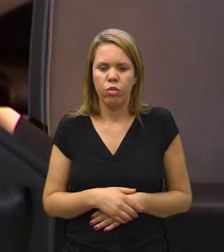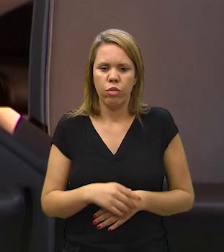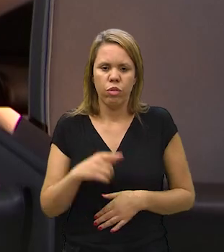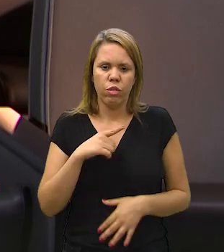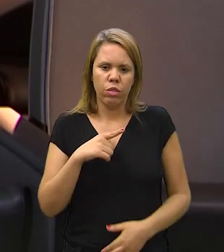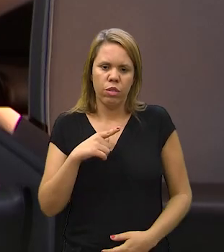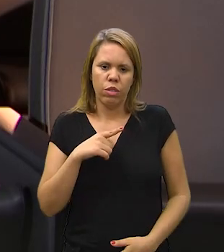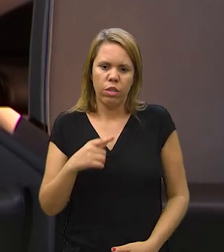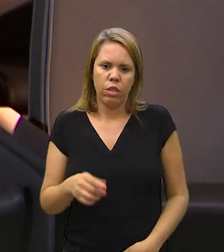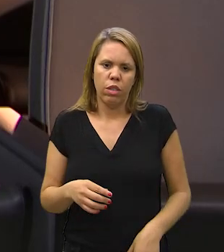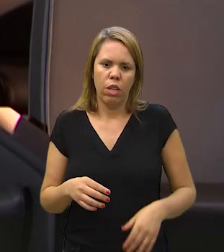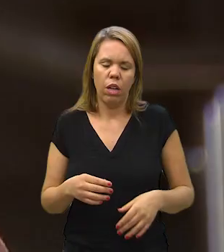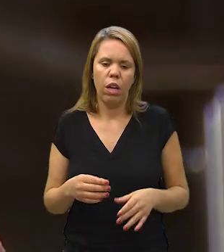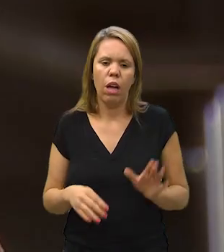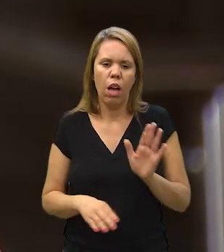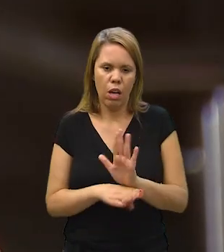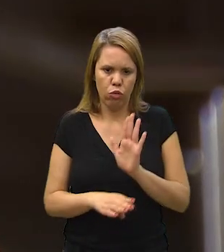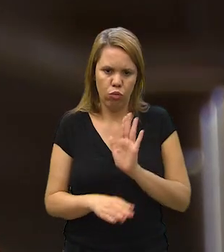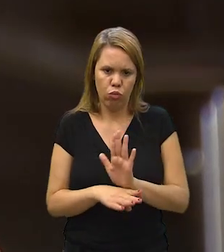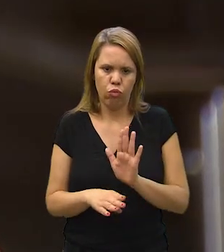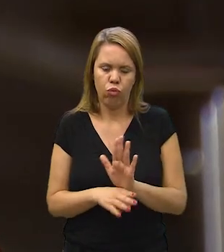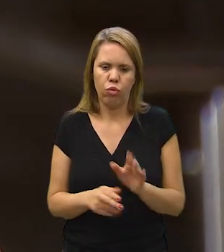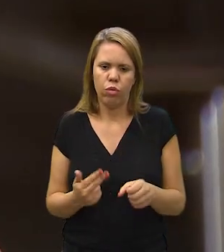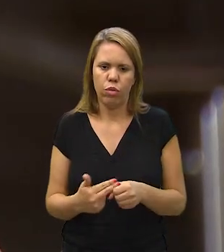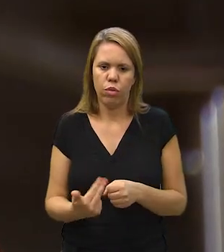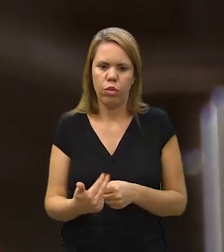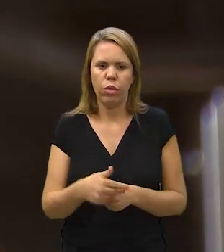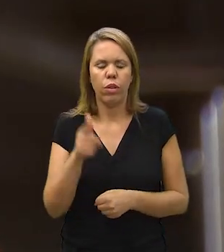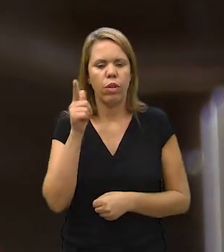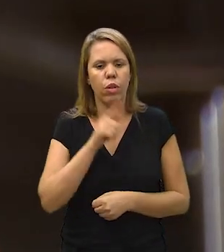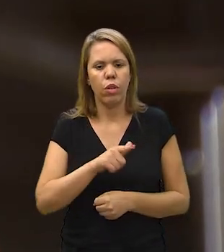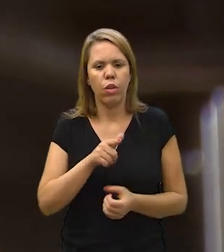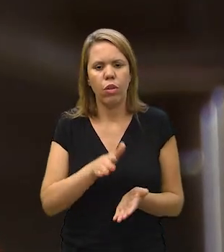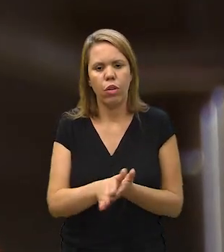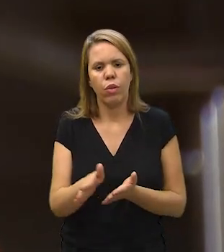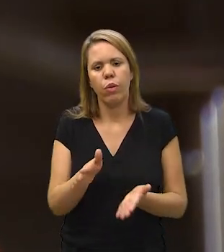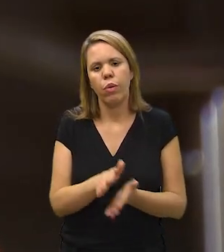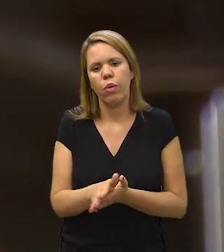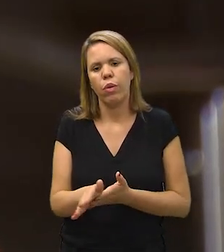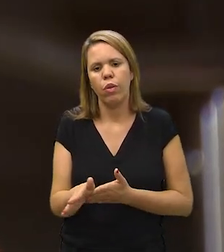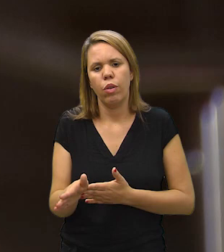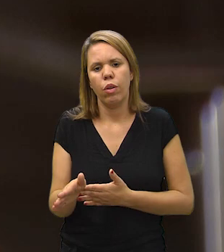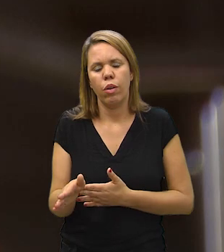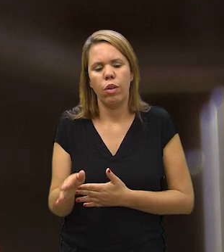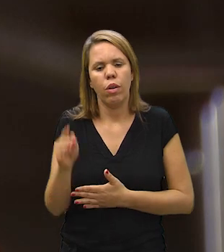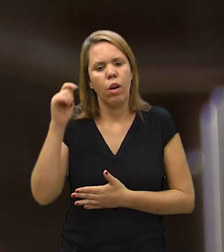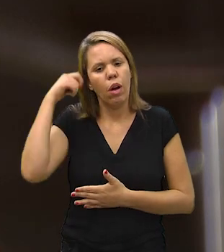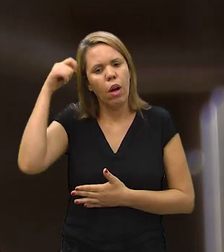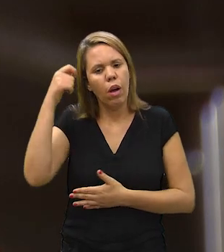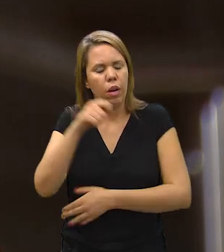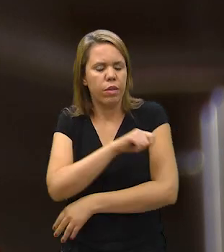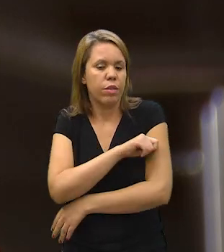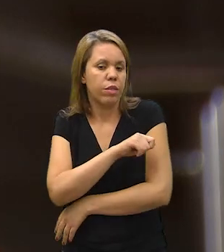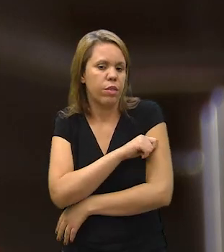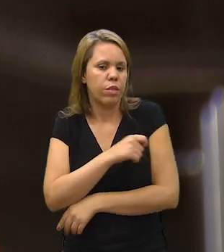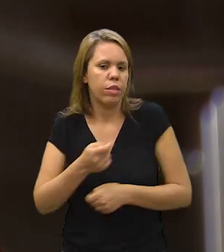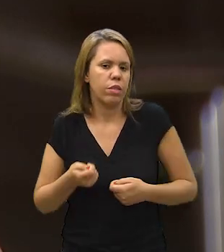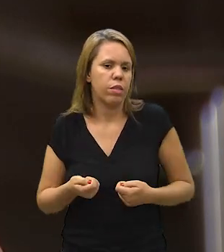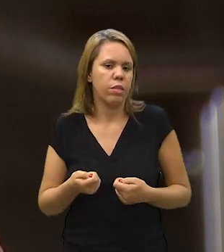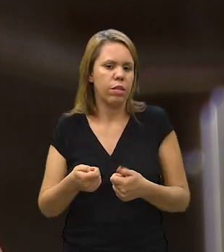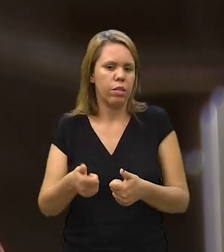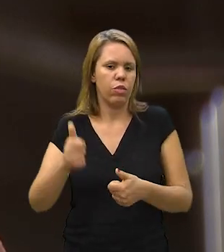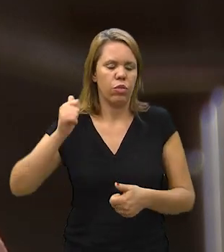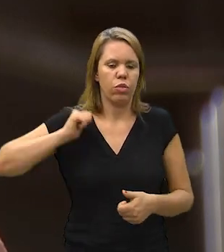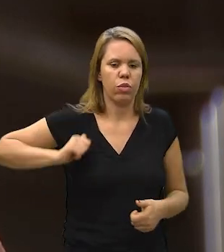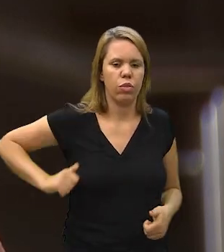teve ajuda da Unicamp, né, que a gente conseguiu um edital que chama Aluno Artista. E eles dão